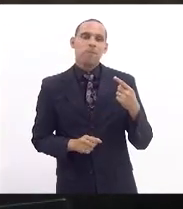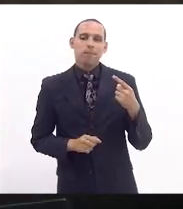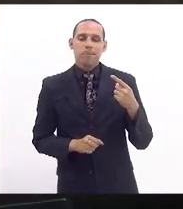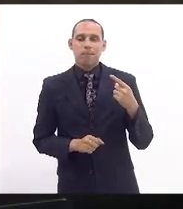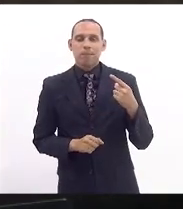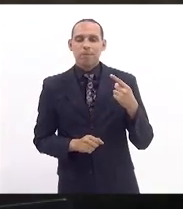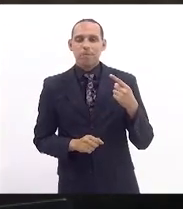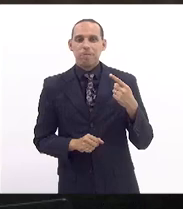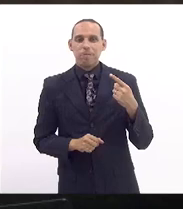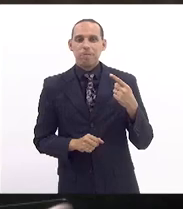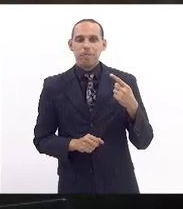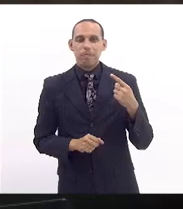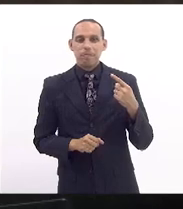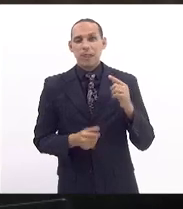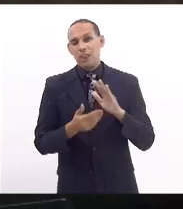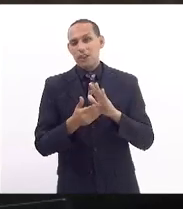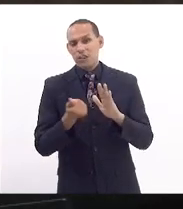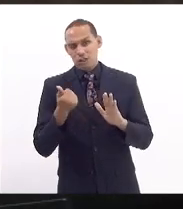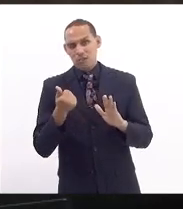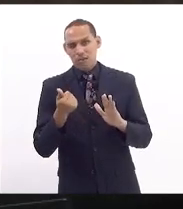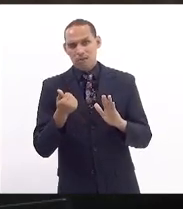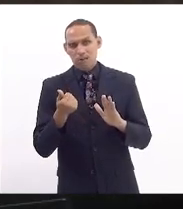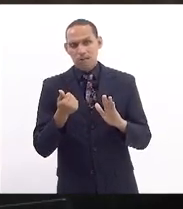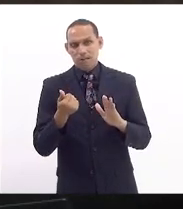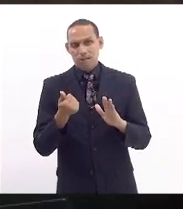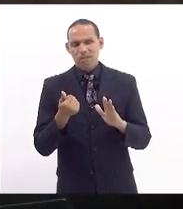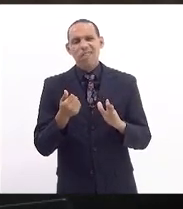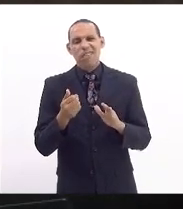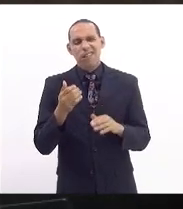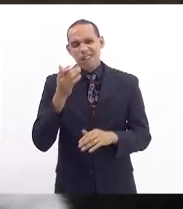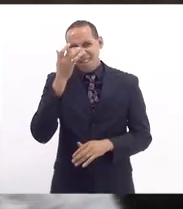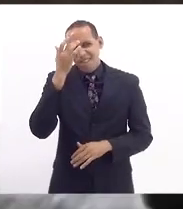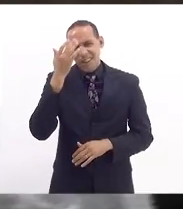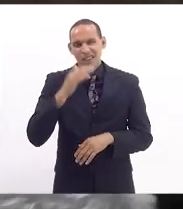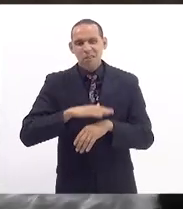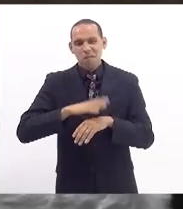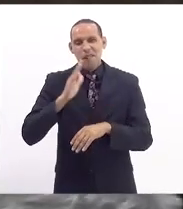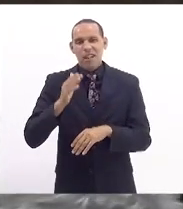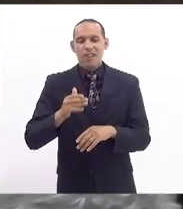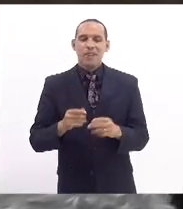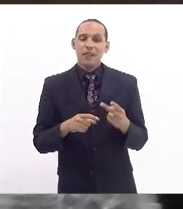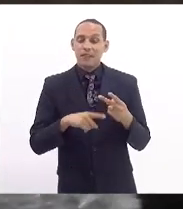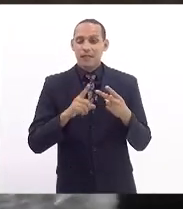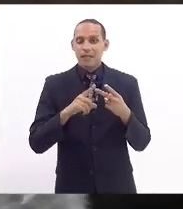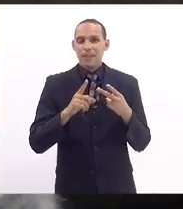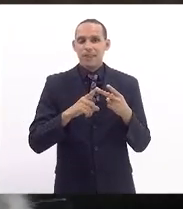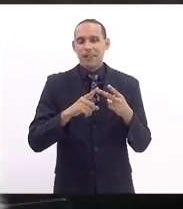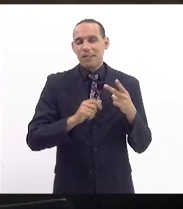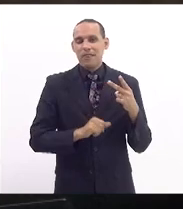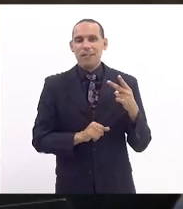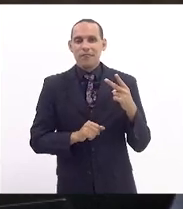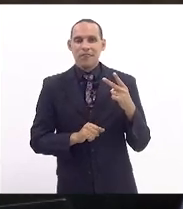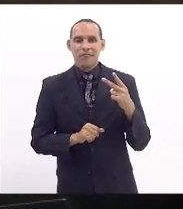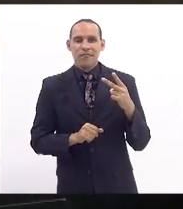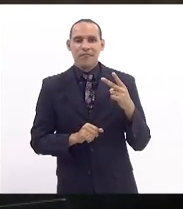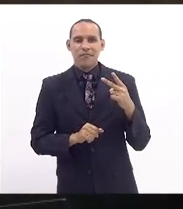presidente eu retiraria para facilitar e é o número dois